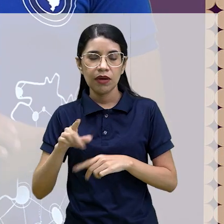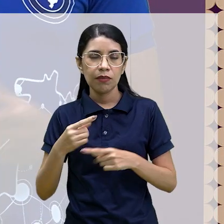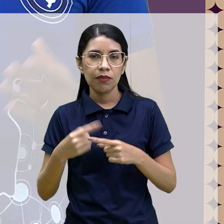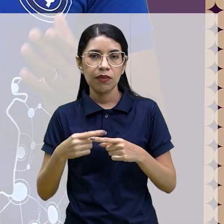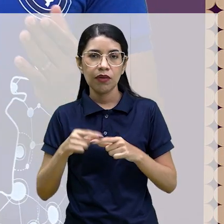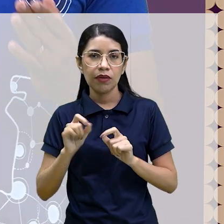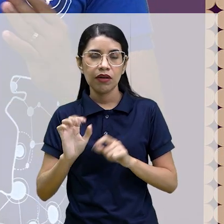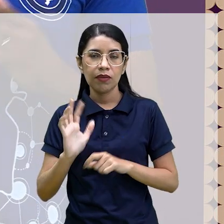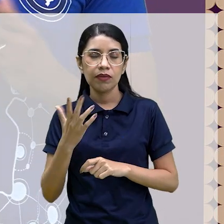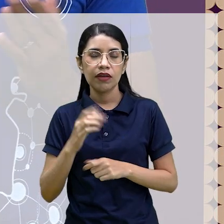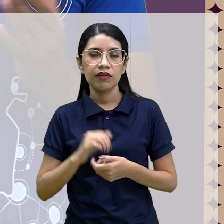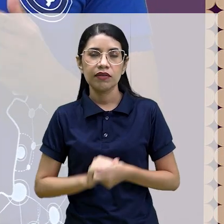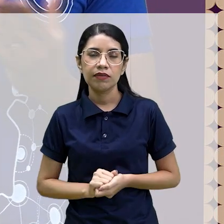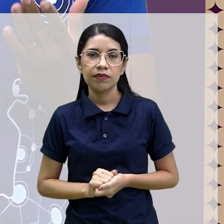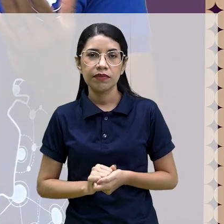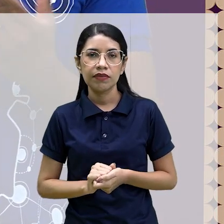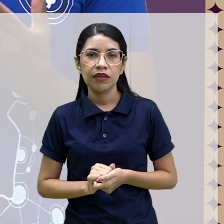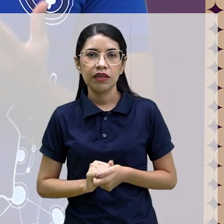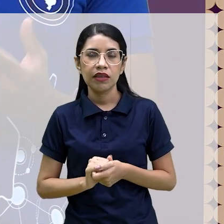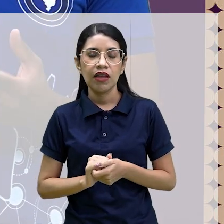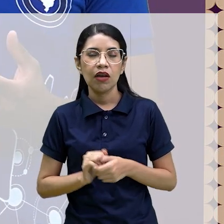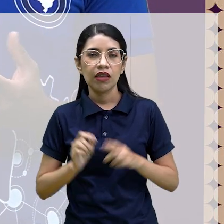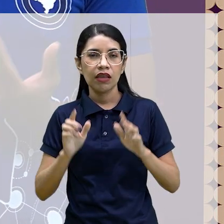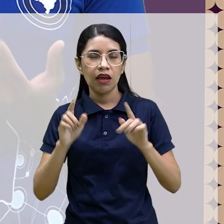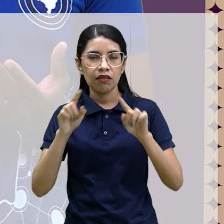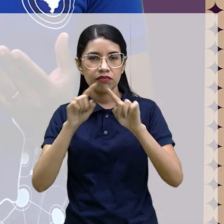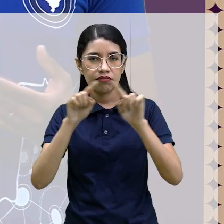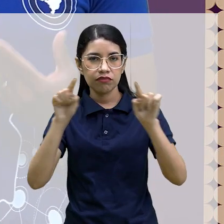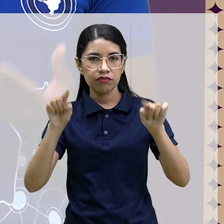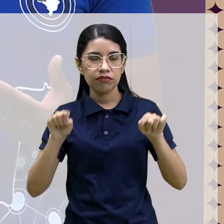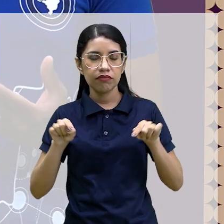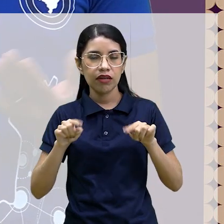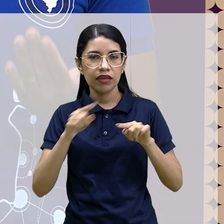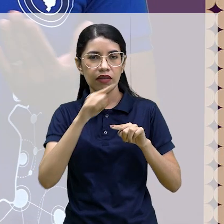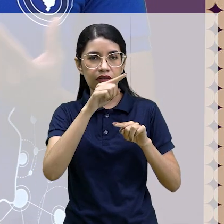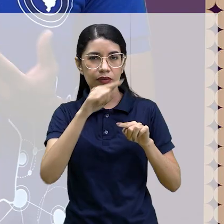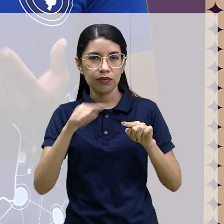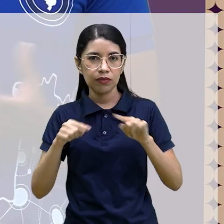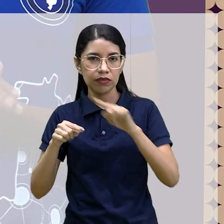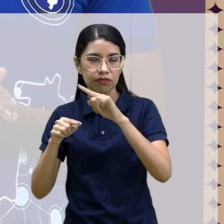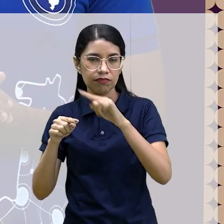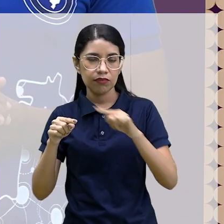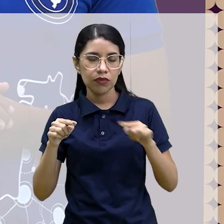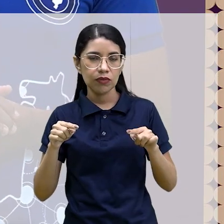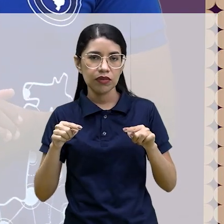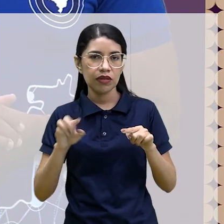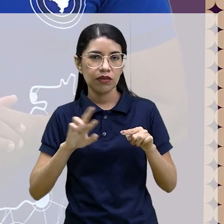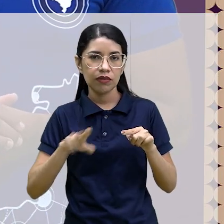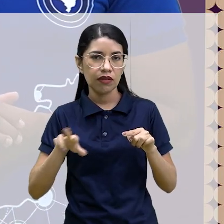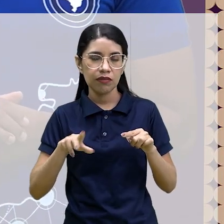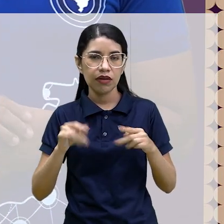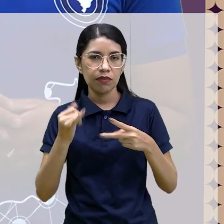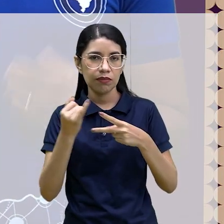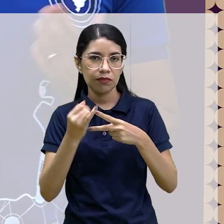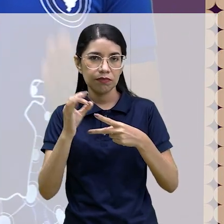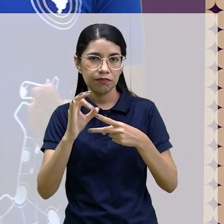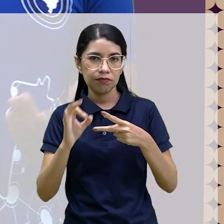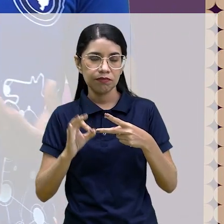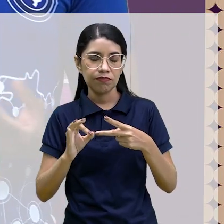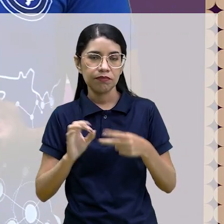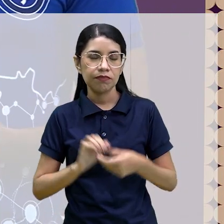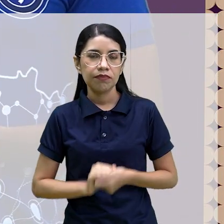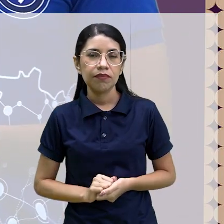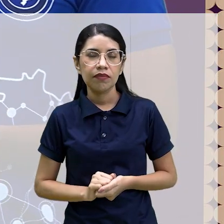considerado? Porque os lados se cruzam. Então, quando os lados se cruzam, não é considerado também um